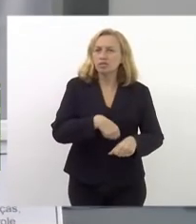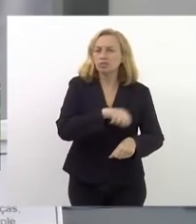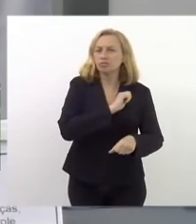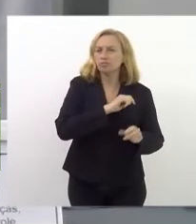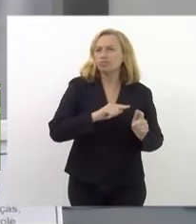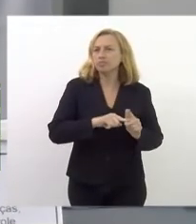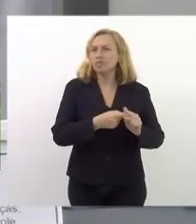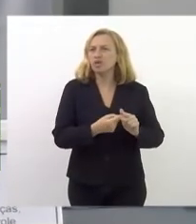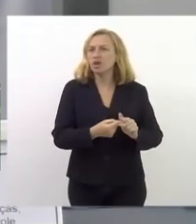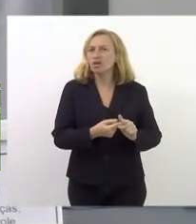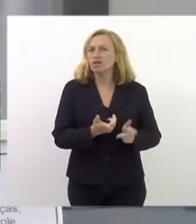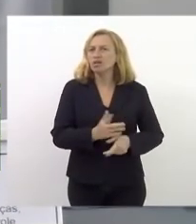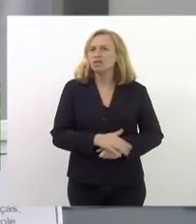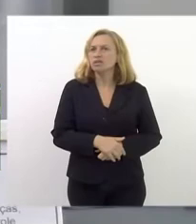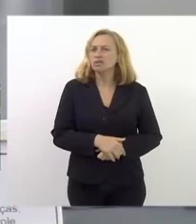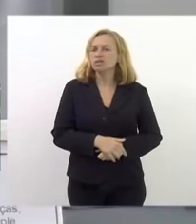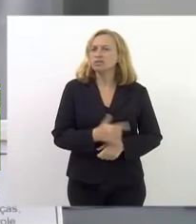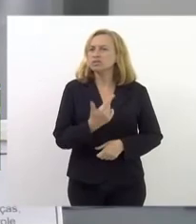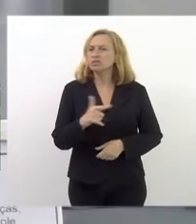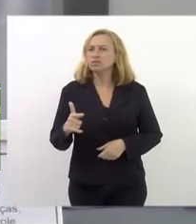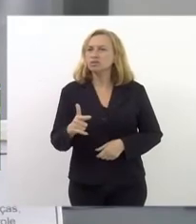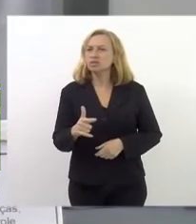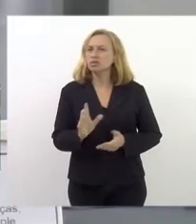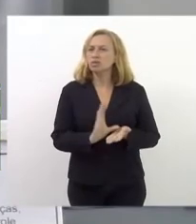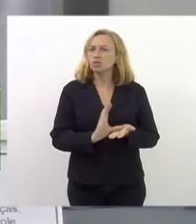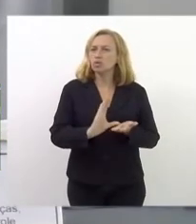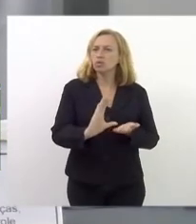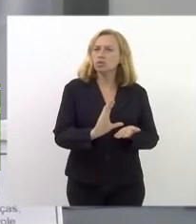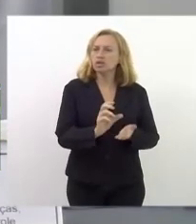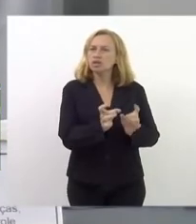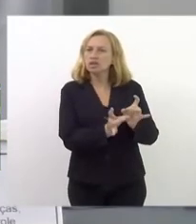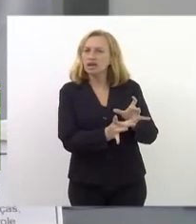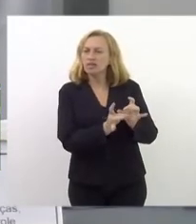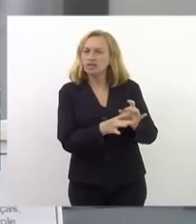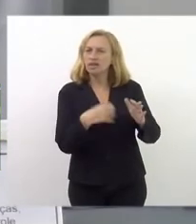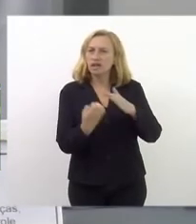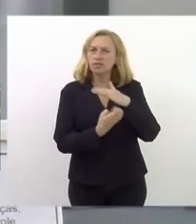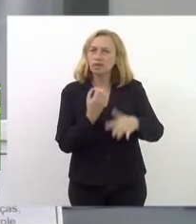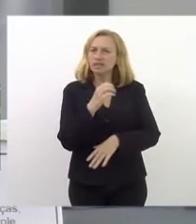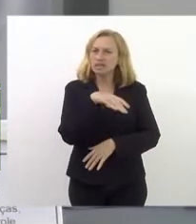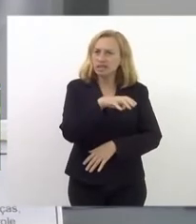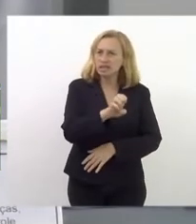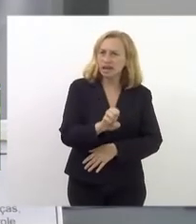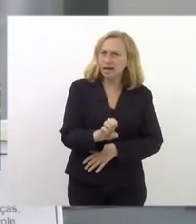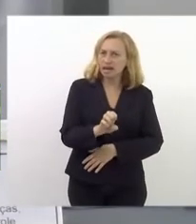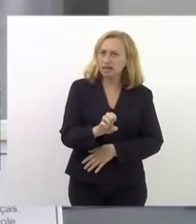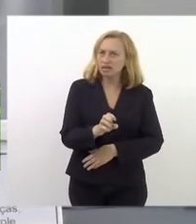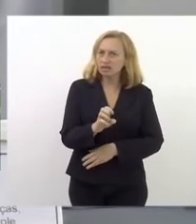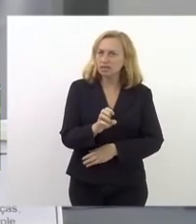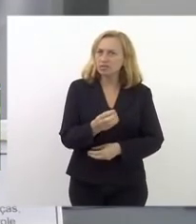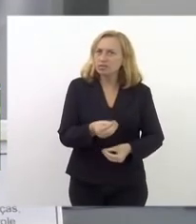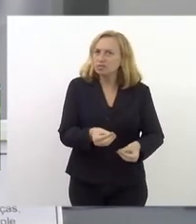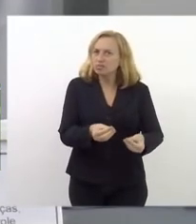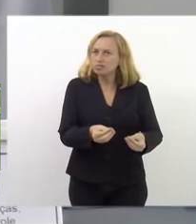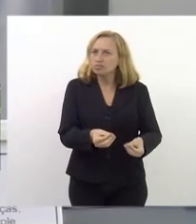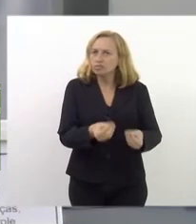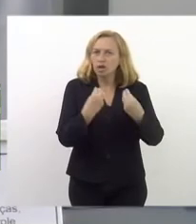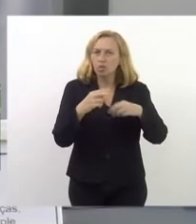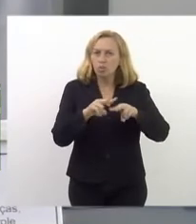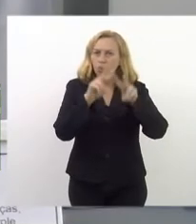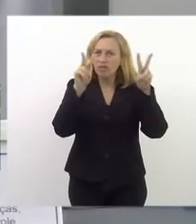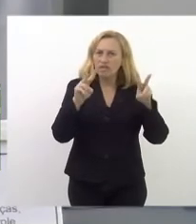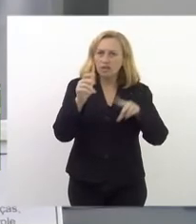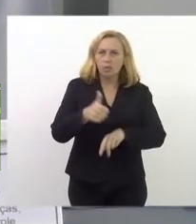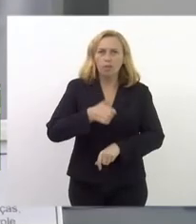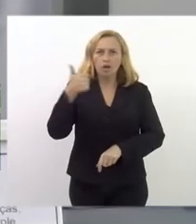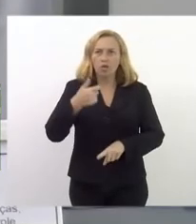sem os recursos oriundos da venda da SEDAE, nos daria uma visão melhor,